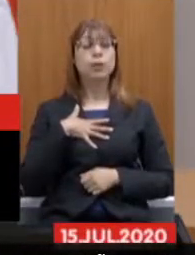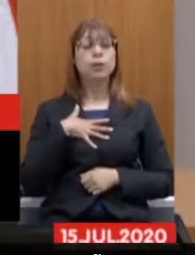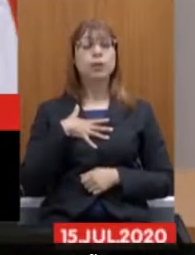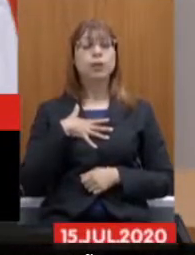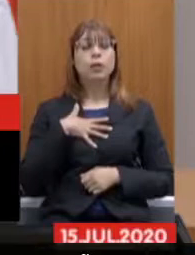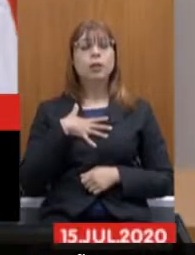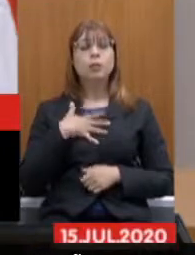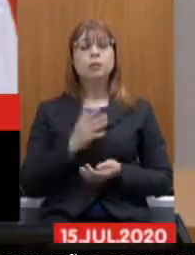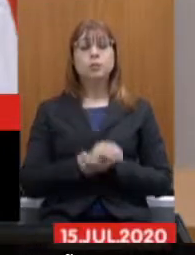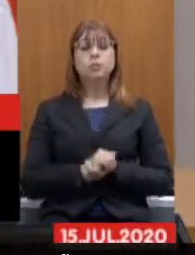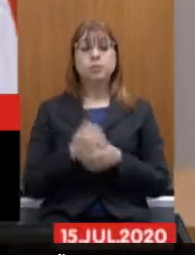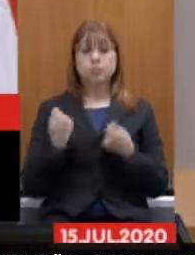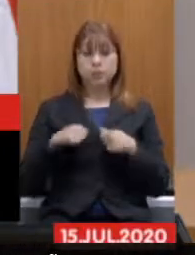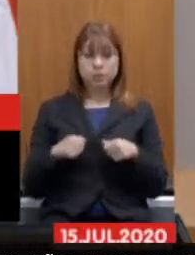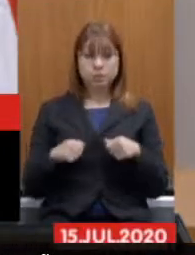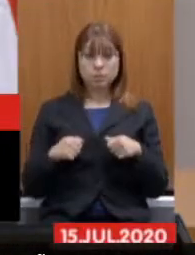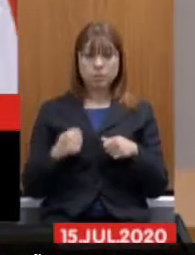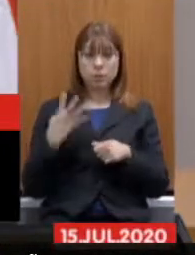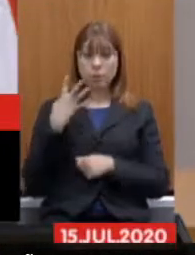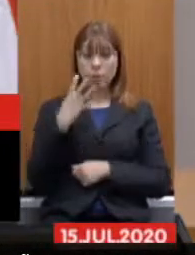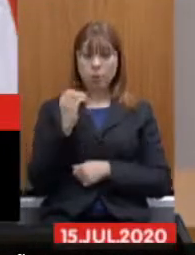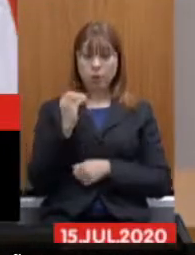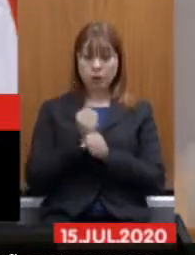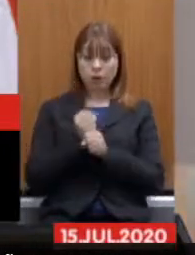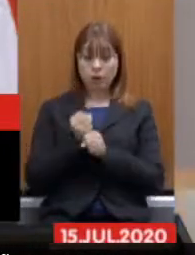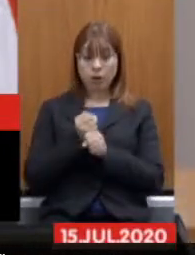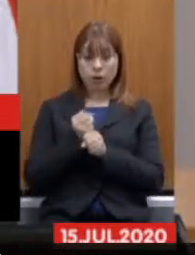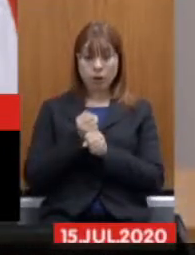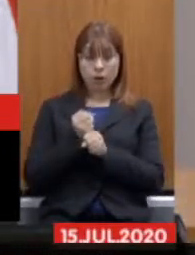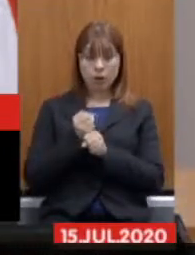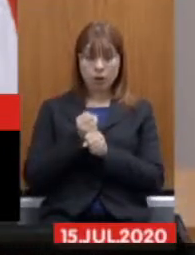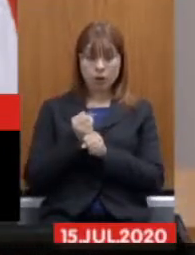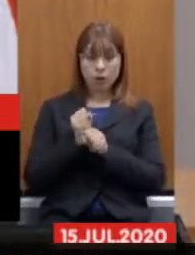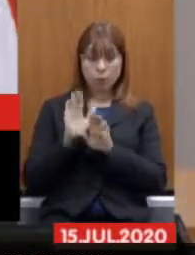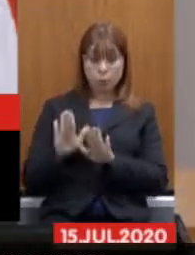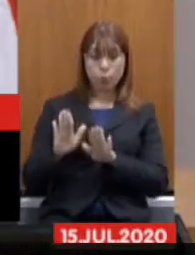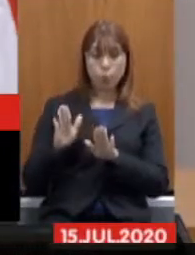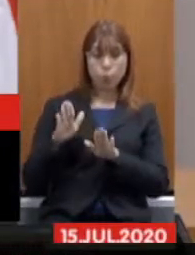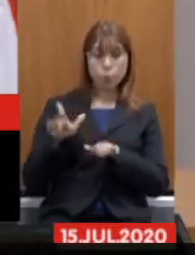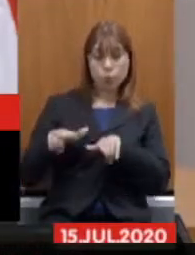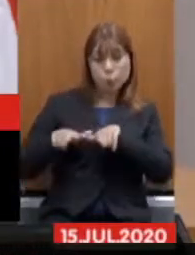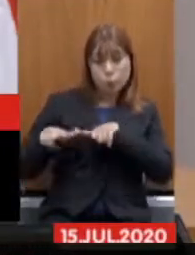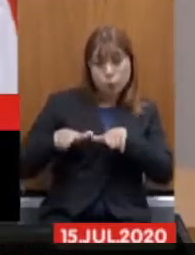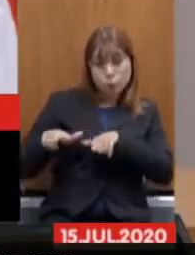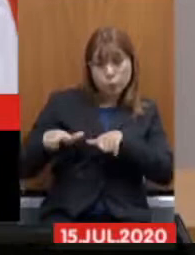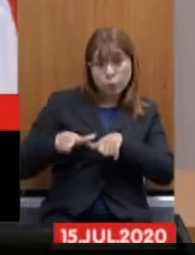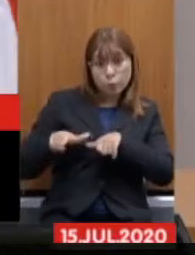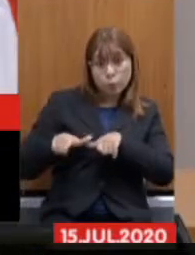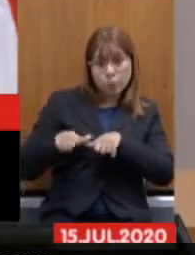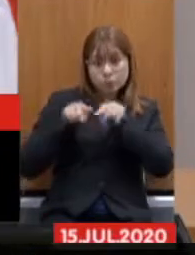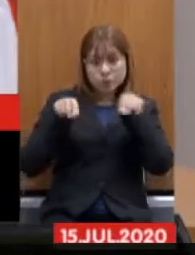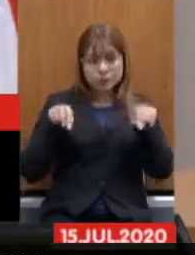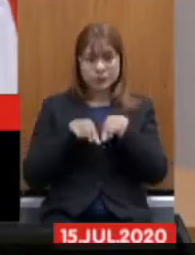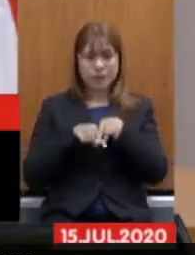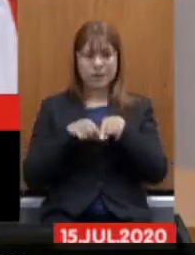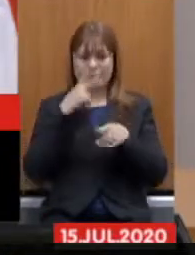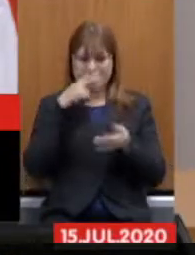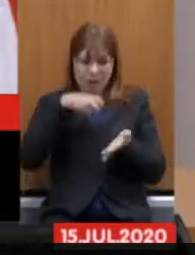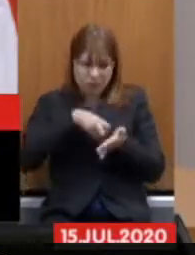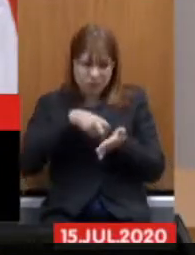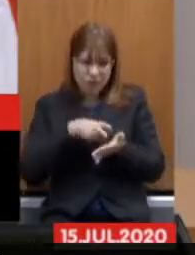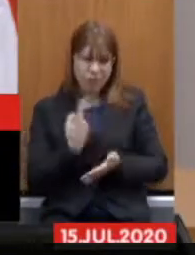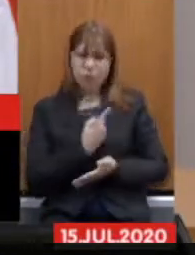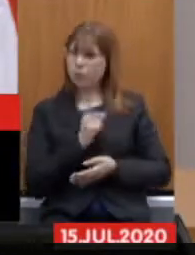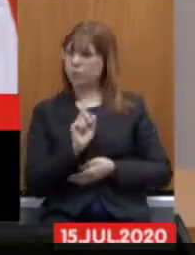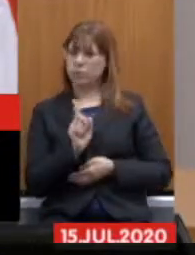passar 40 anos na sala de aula e a sala de aula não é um castigo para nós